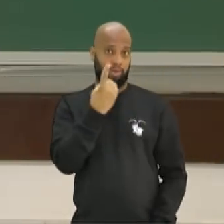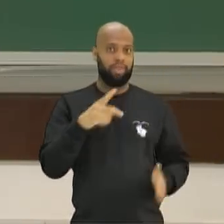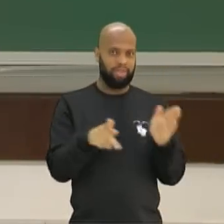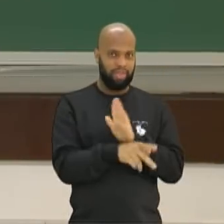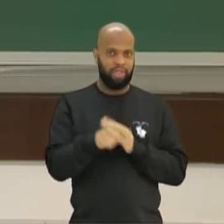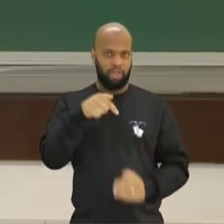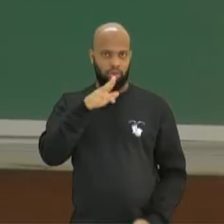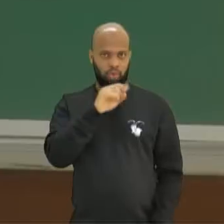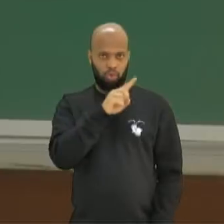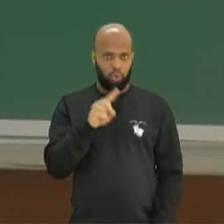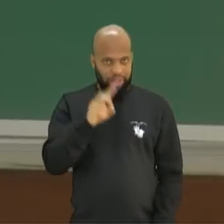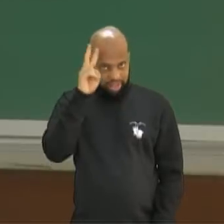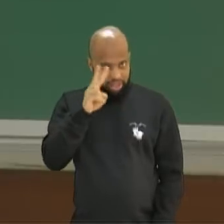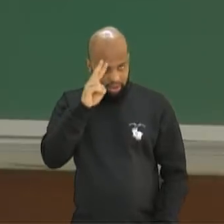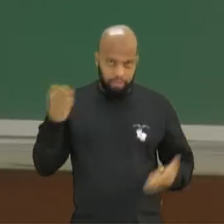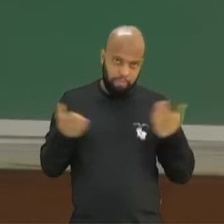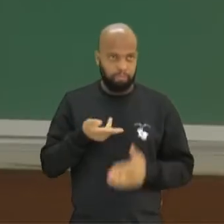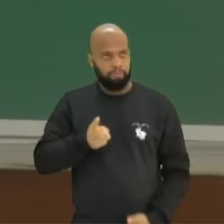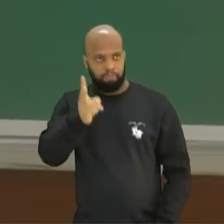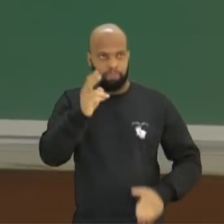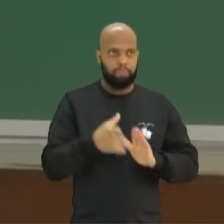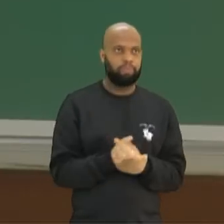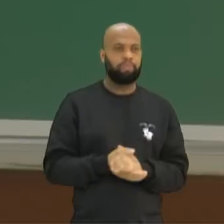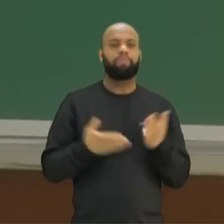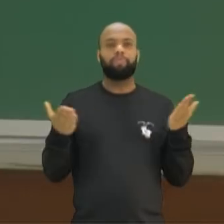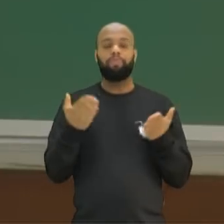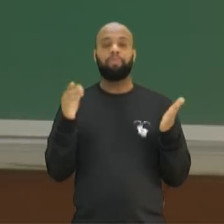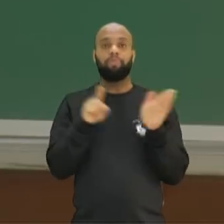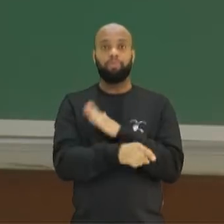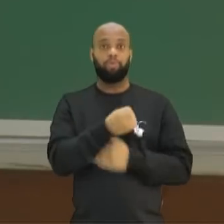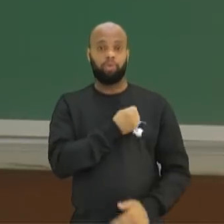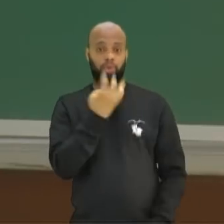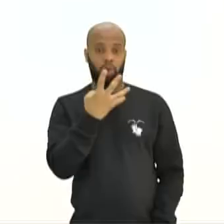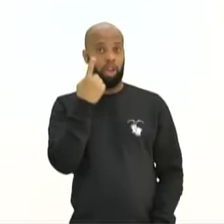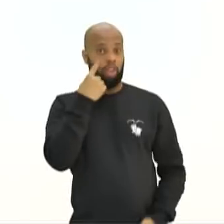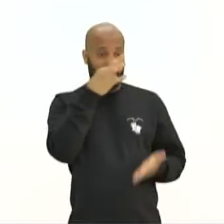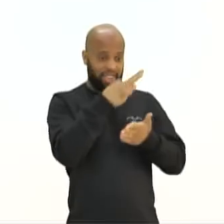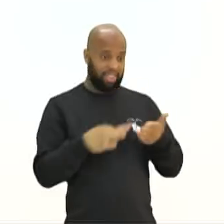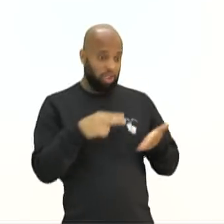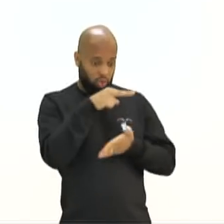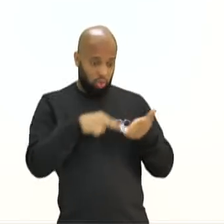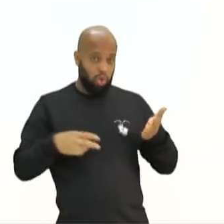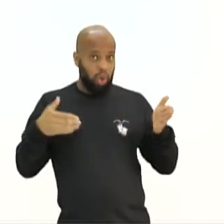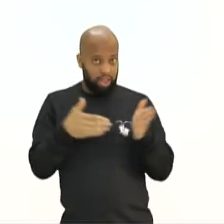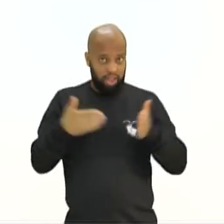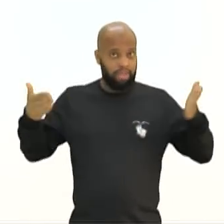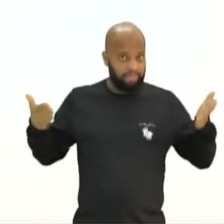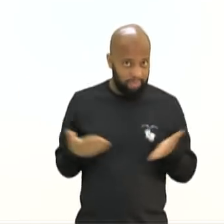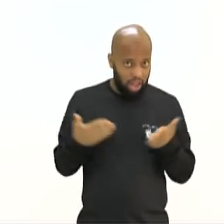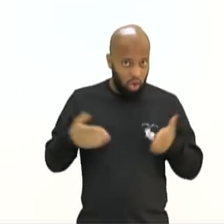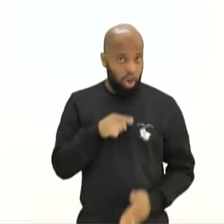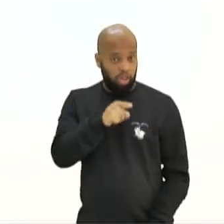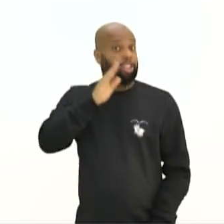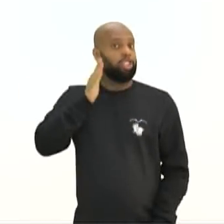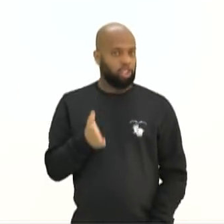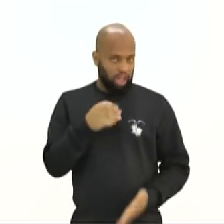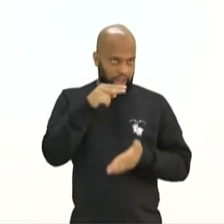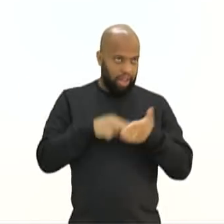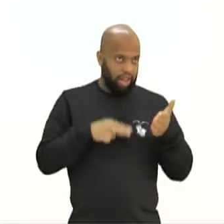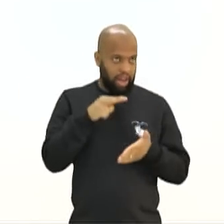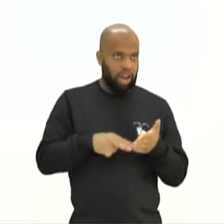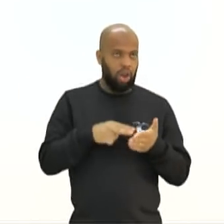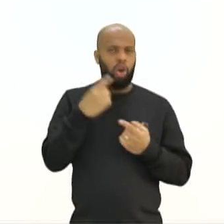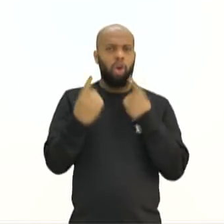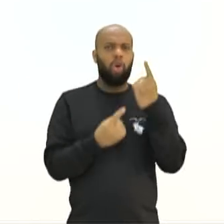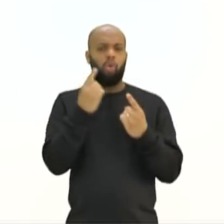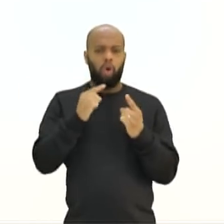Estão lembrados? Mas vamos continuar. De acordo com o texto lido até o momento, então até que a gente leu agora, a